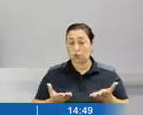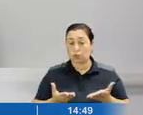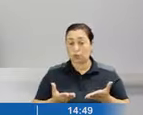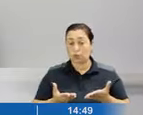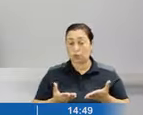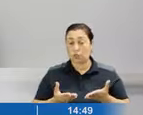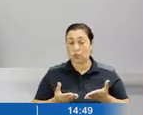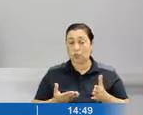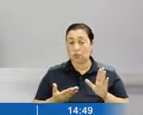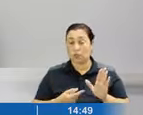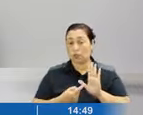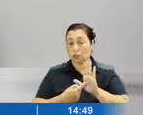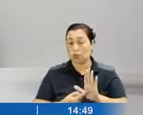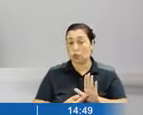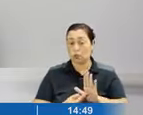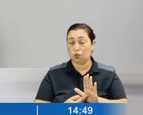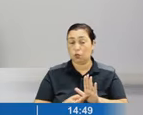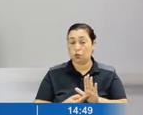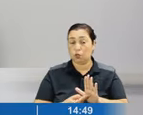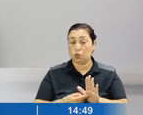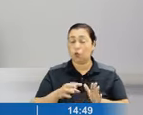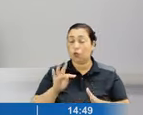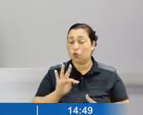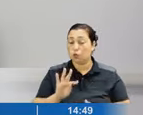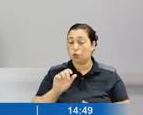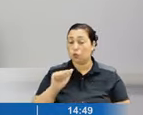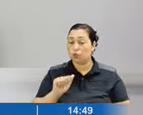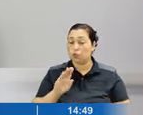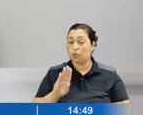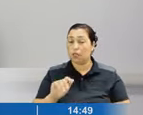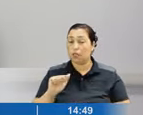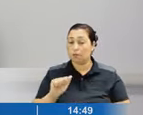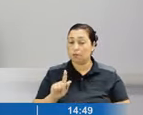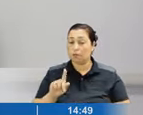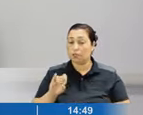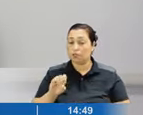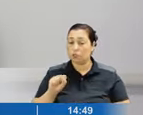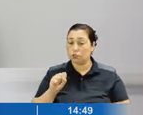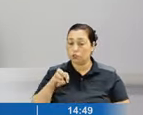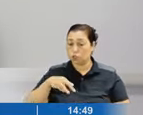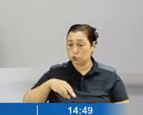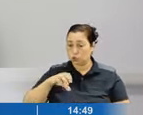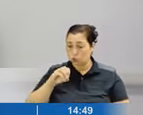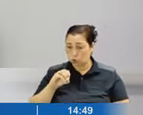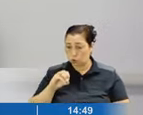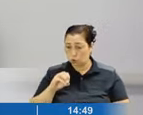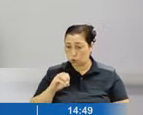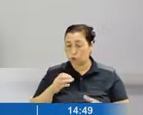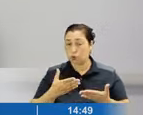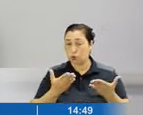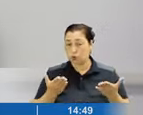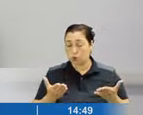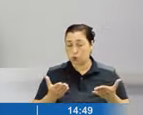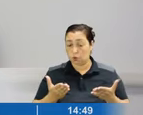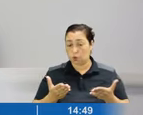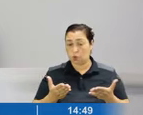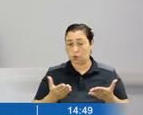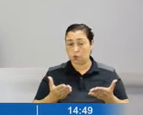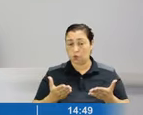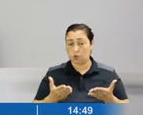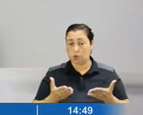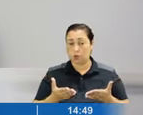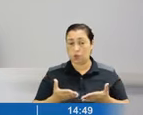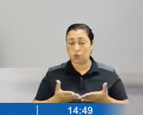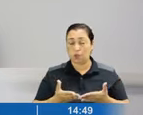Então, o tabagismo entra aqui também. Não é só o pulmão, né? Não é só para o câncer de pulmão. Para o câncer de cólon e reto também. A